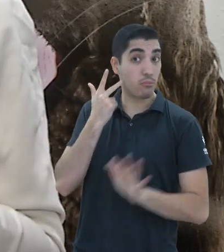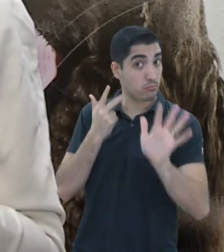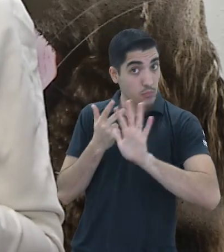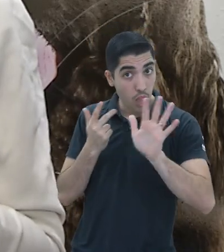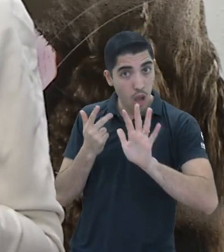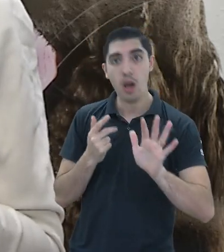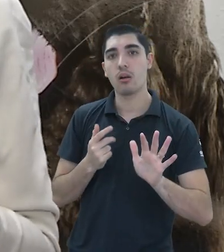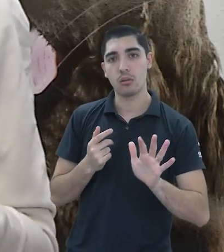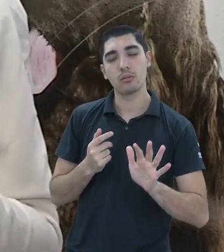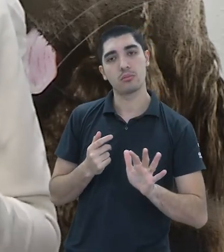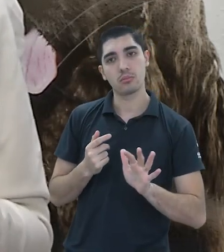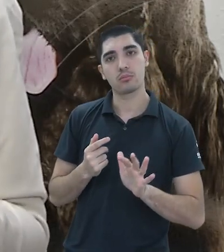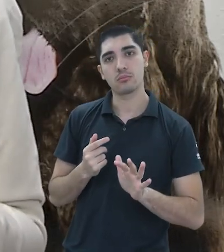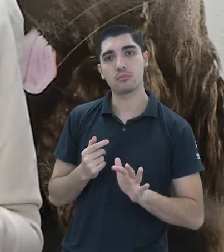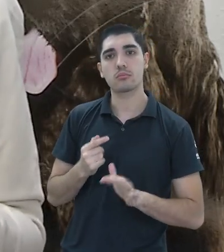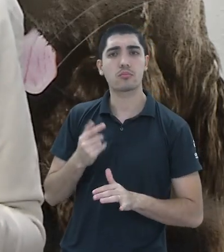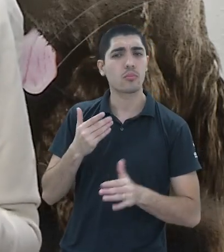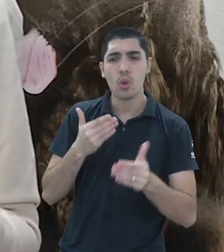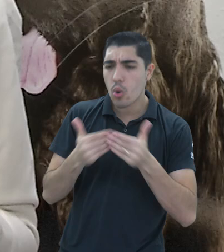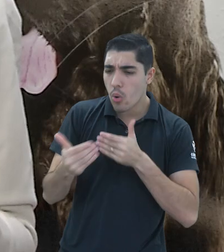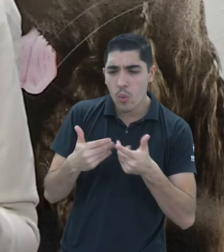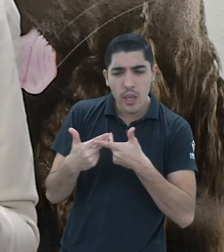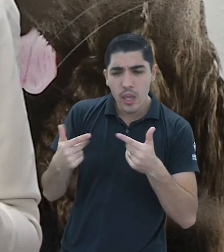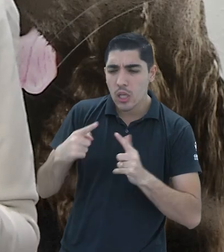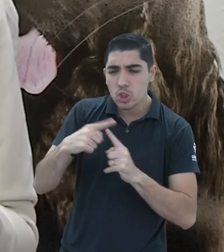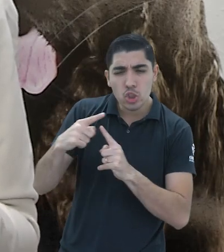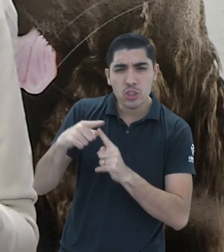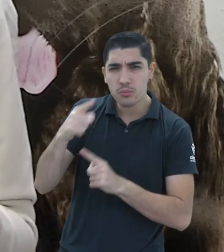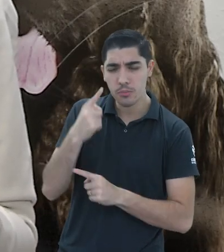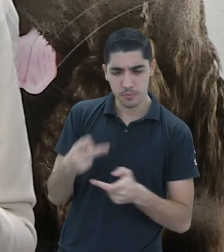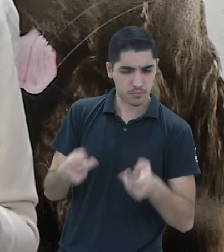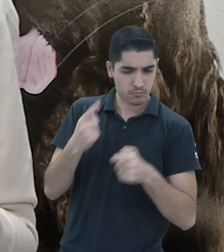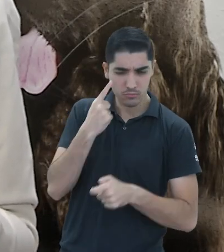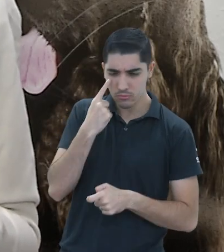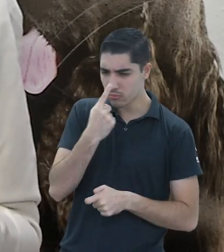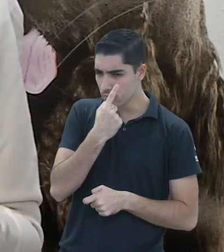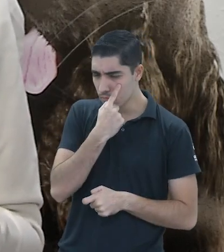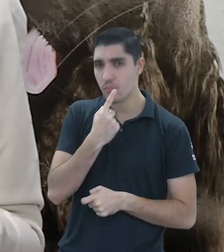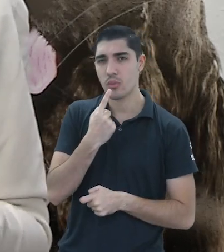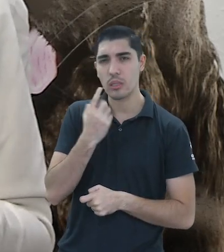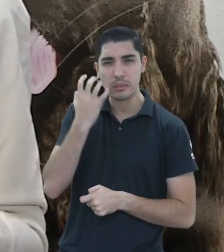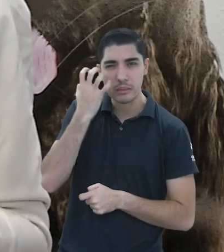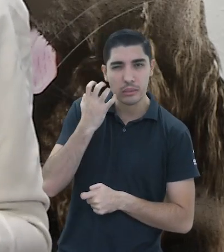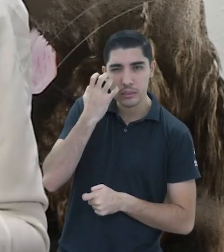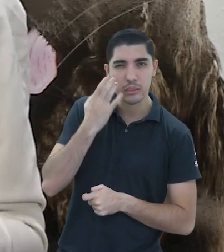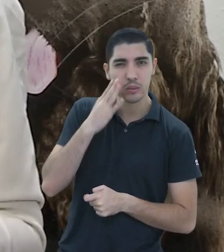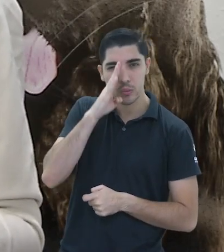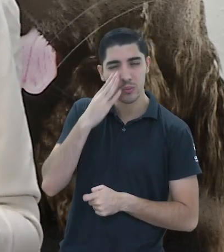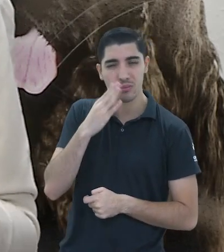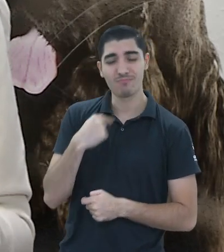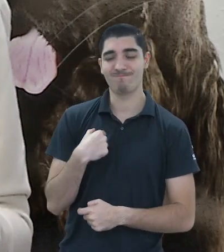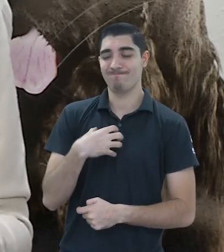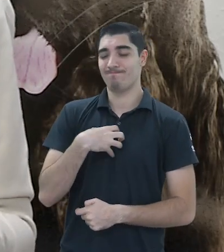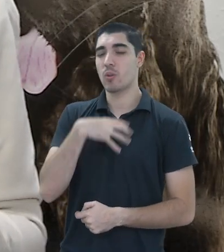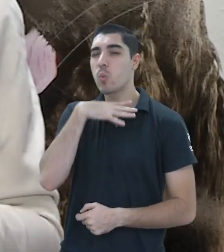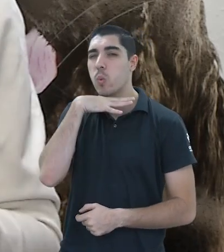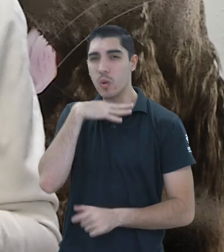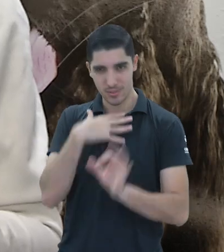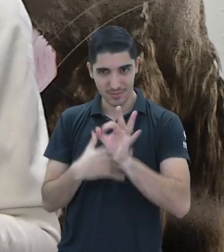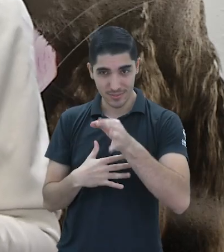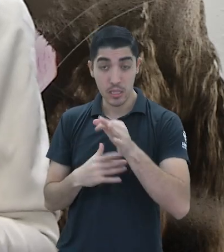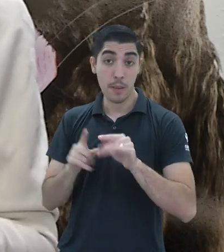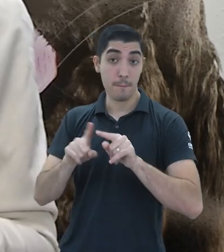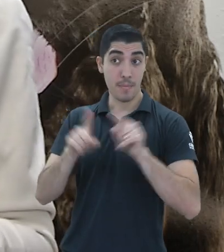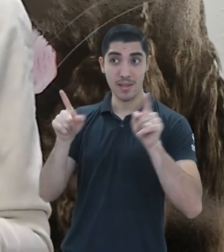igual a gente mesmo. Qualquer irritaçãozinha no olho em si, para nós, é extremamente ruim. O grande lance que eu